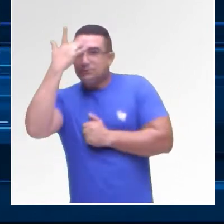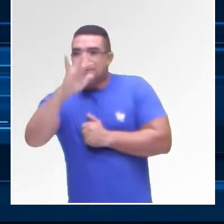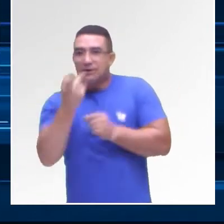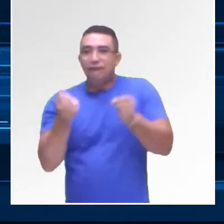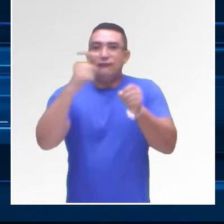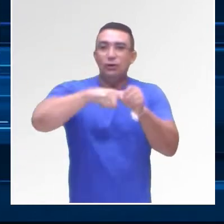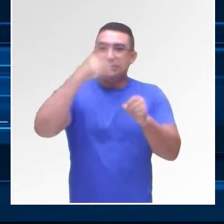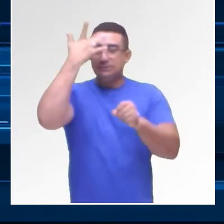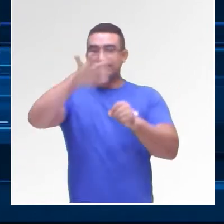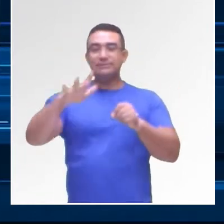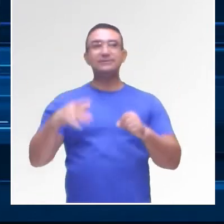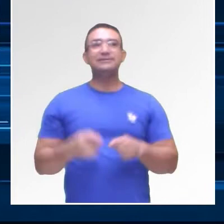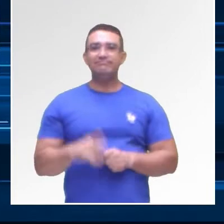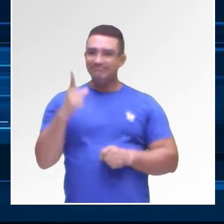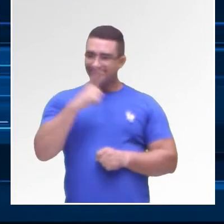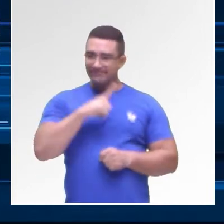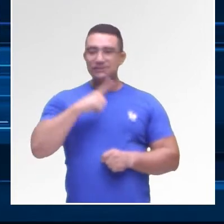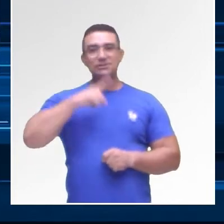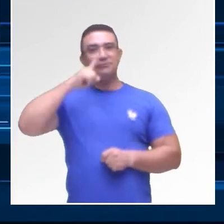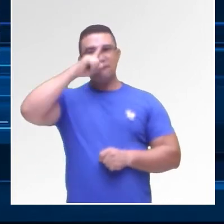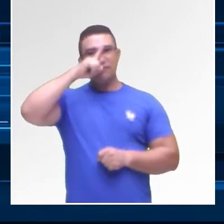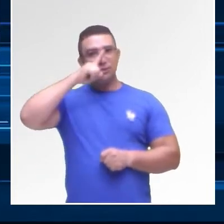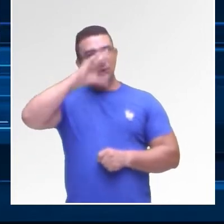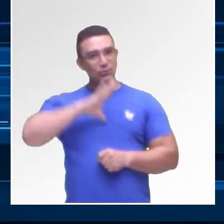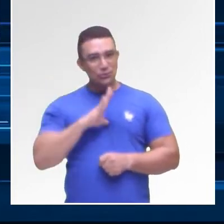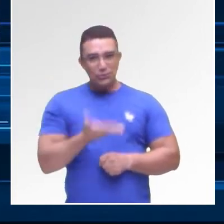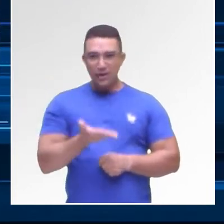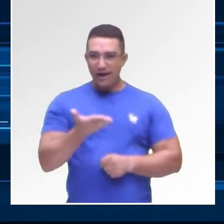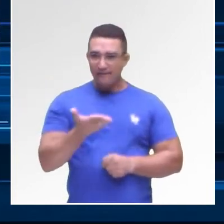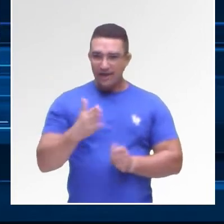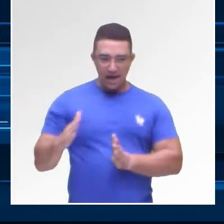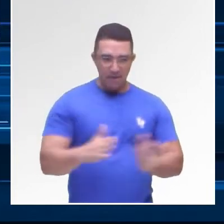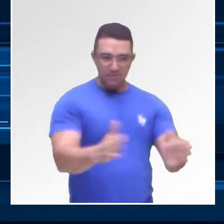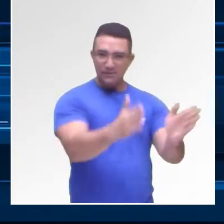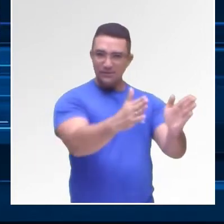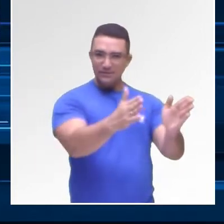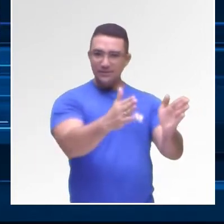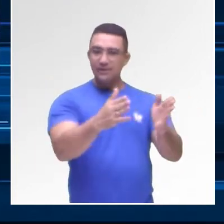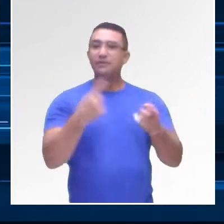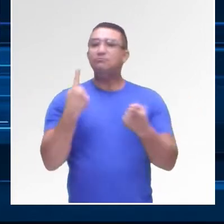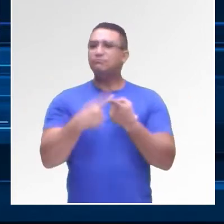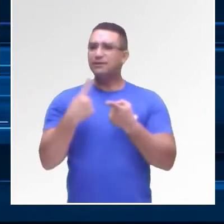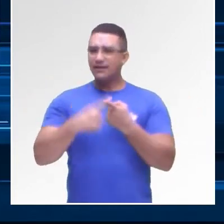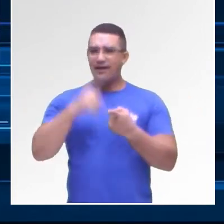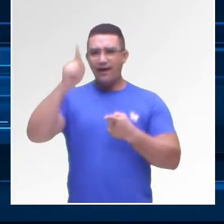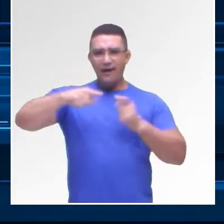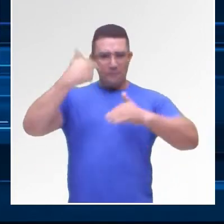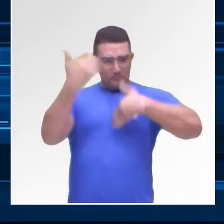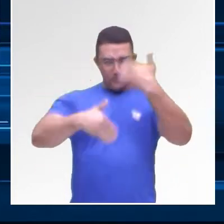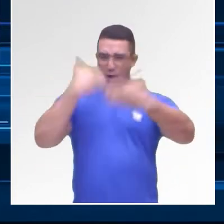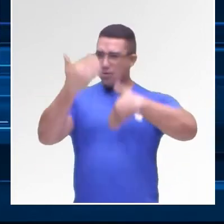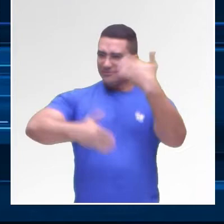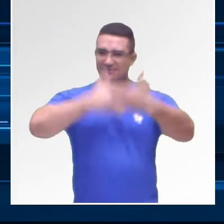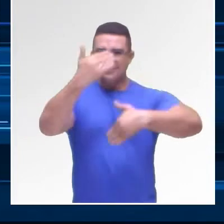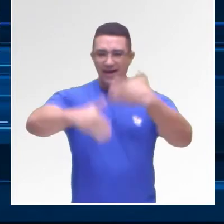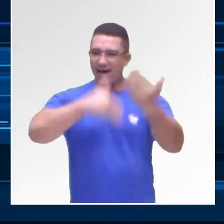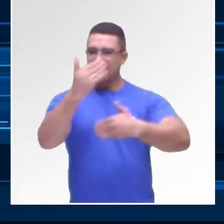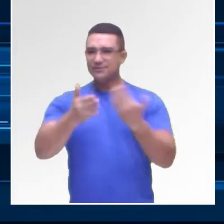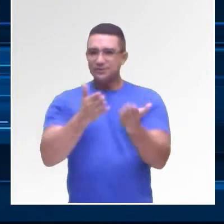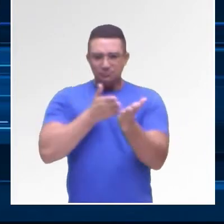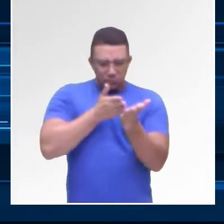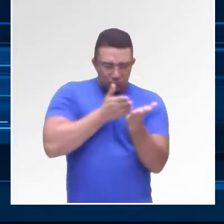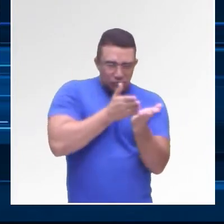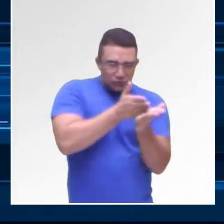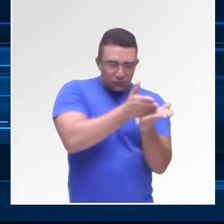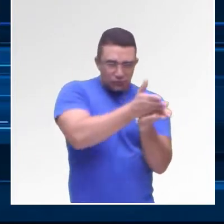uma aventura nesse caminho. Justamente porque todo esse processo, todo esse percurso